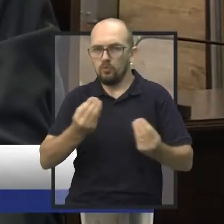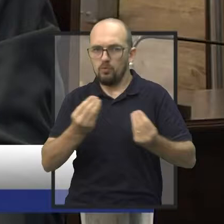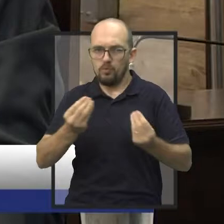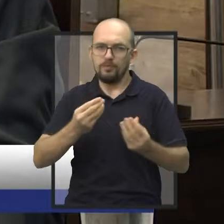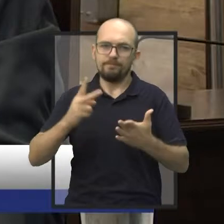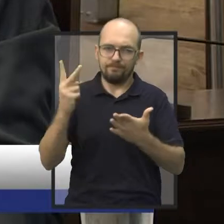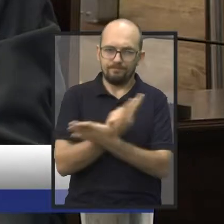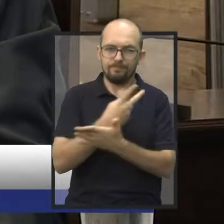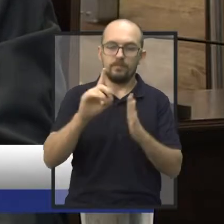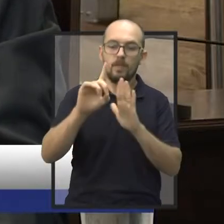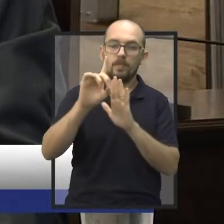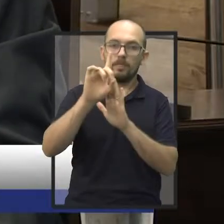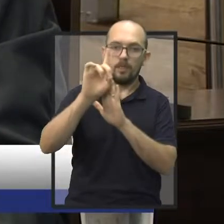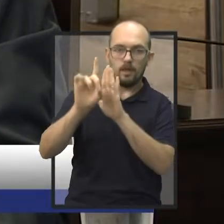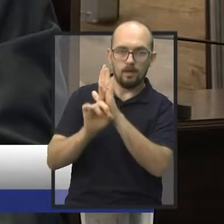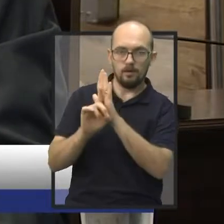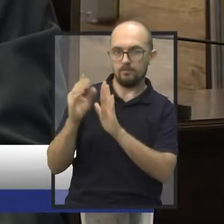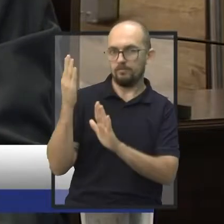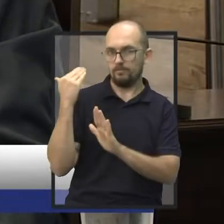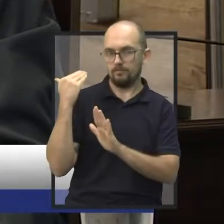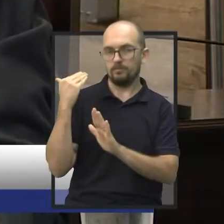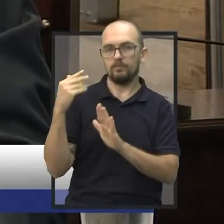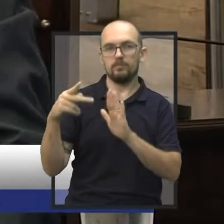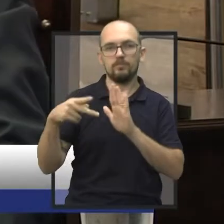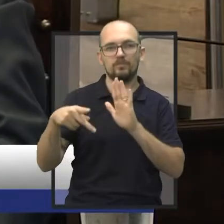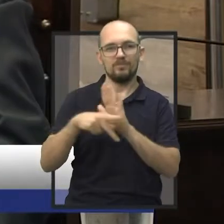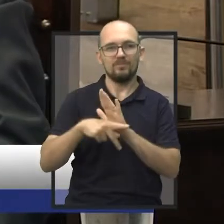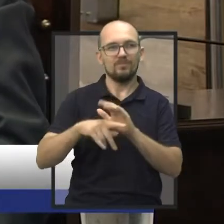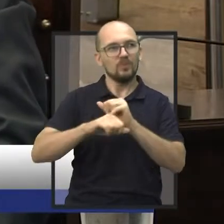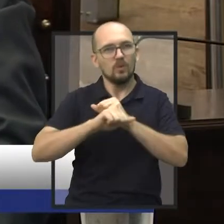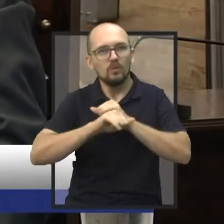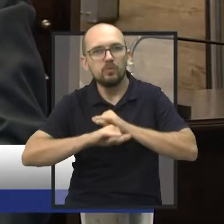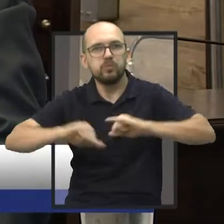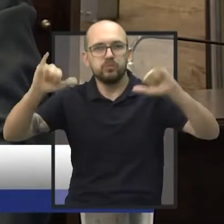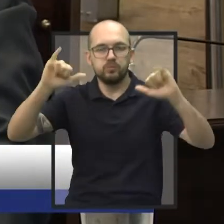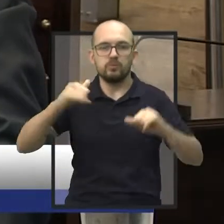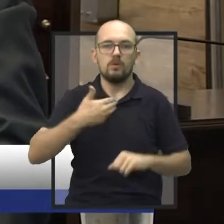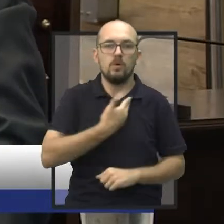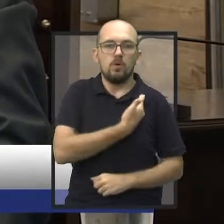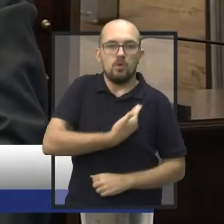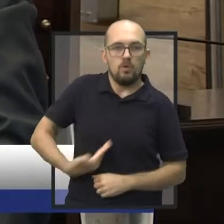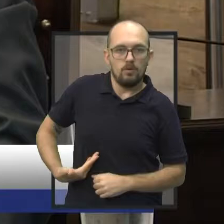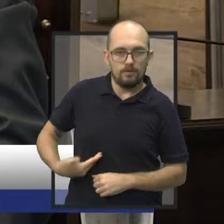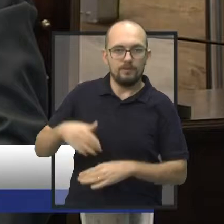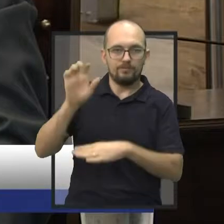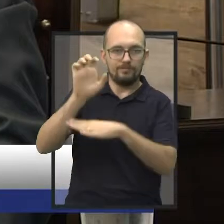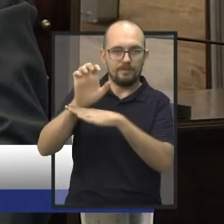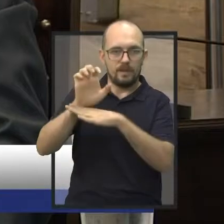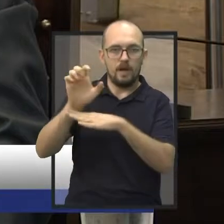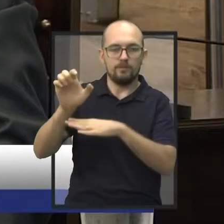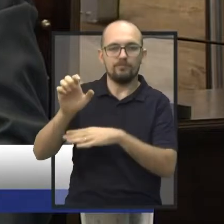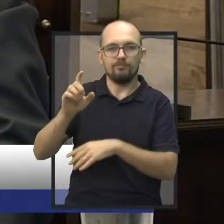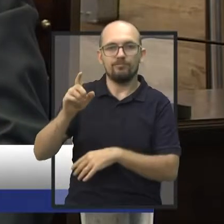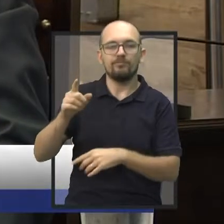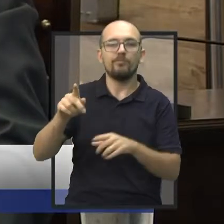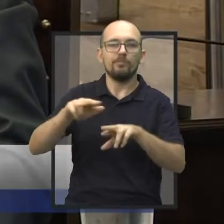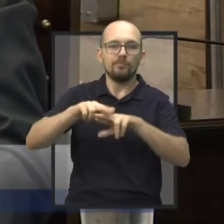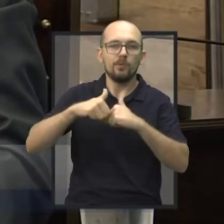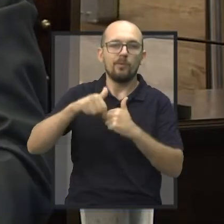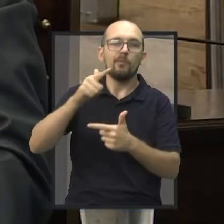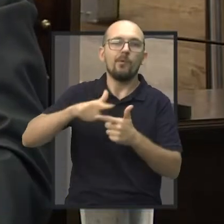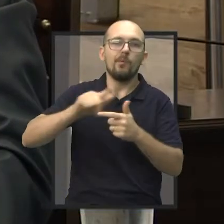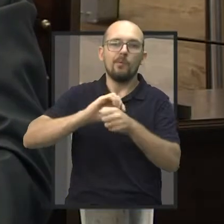houve esse decreto o decreto do governador de estado de